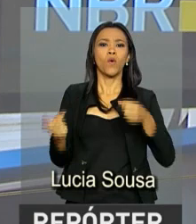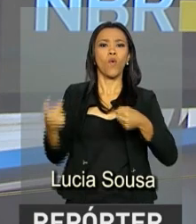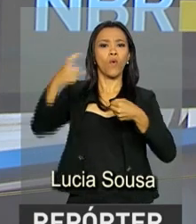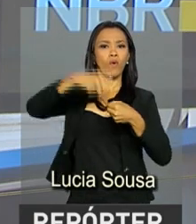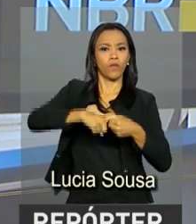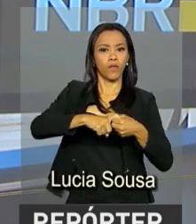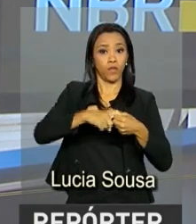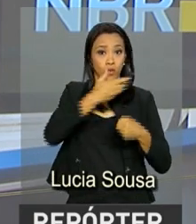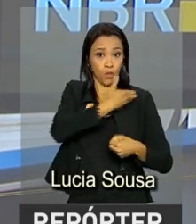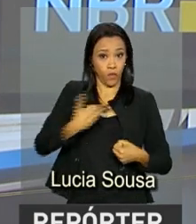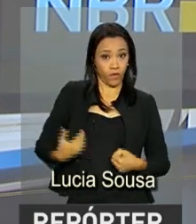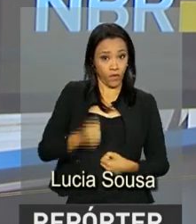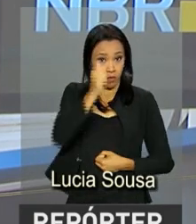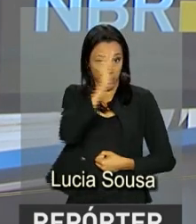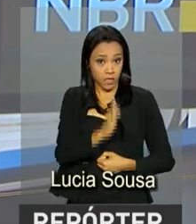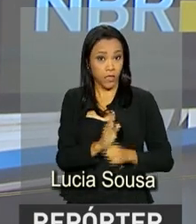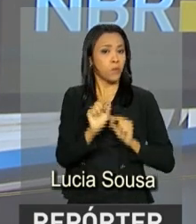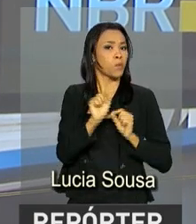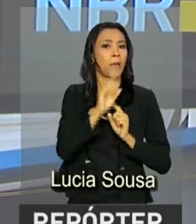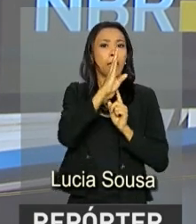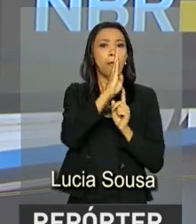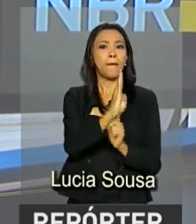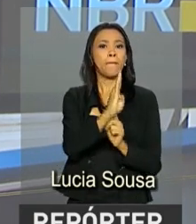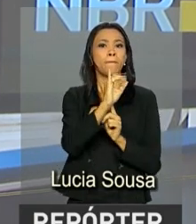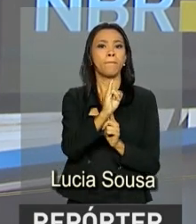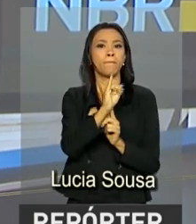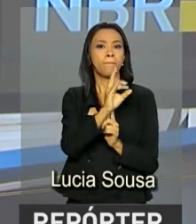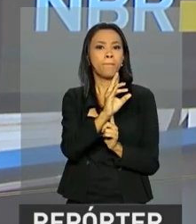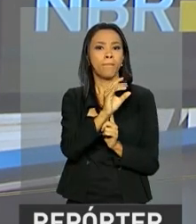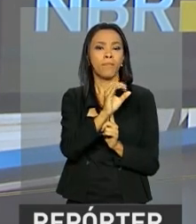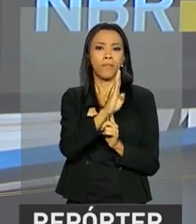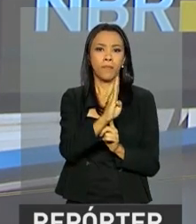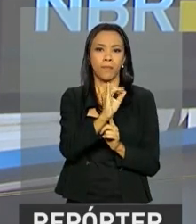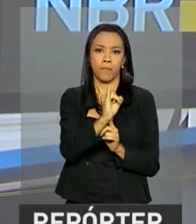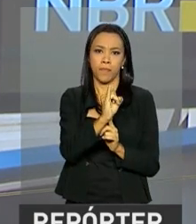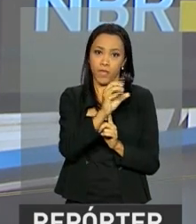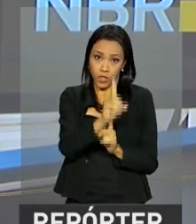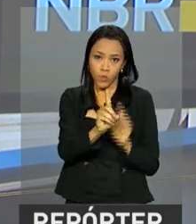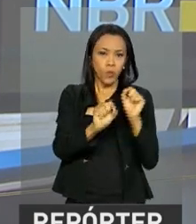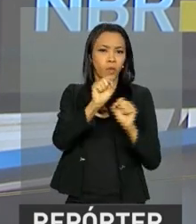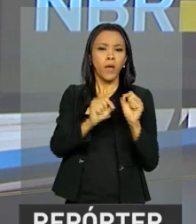governo brasileiro com o BID, o Banco Interamericano de Desenvolvimento, vai injetar